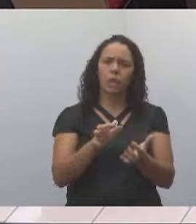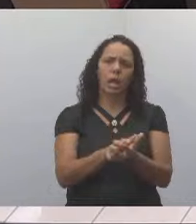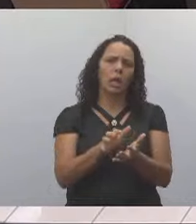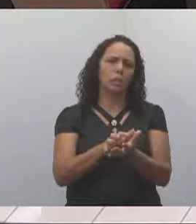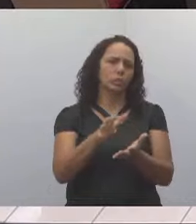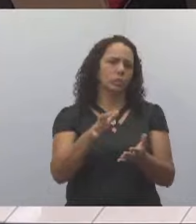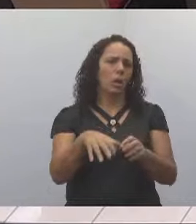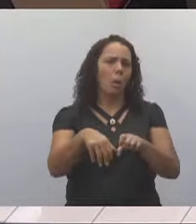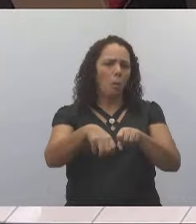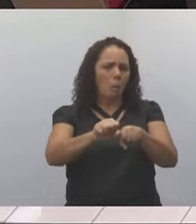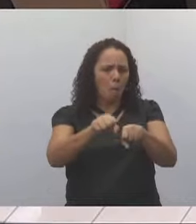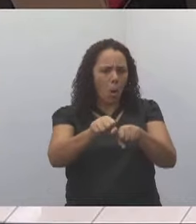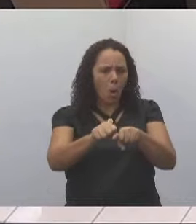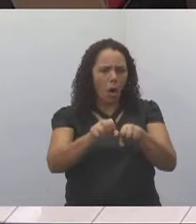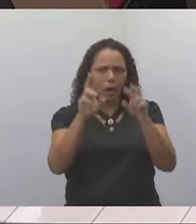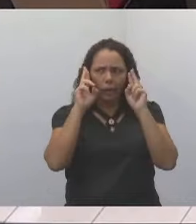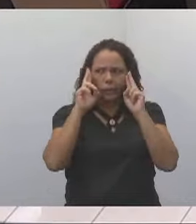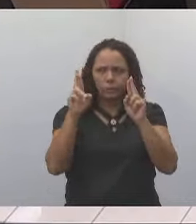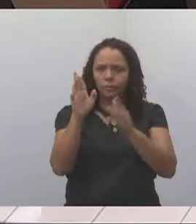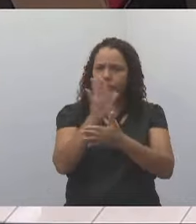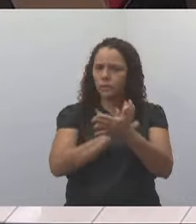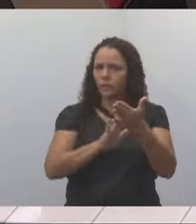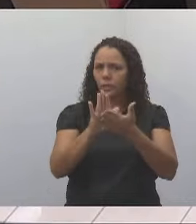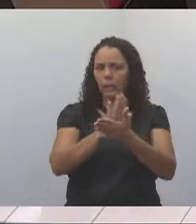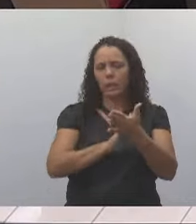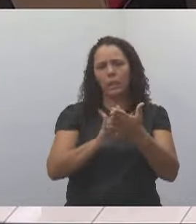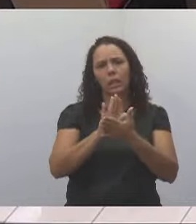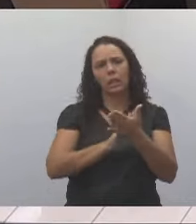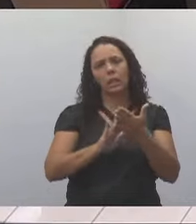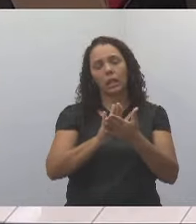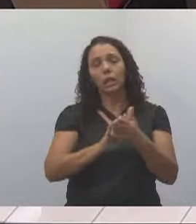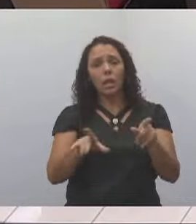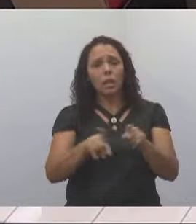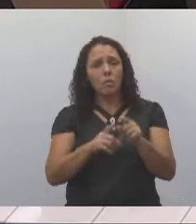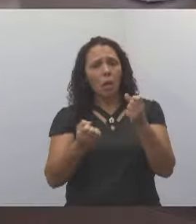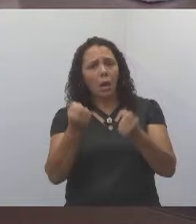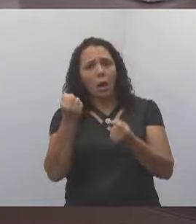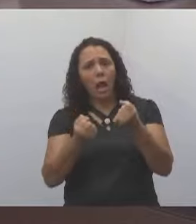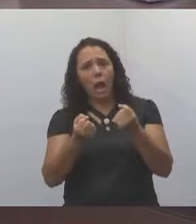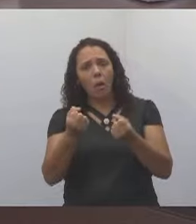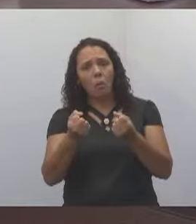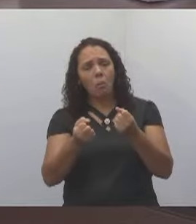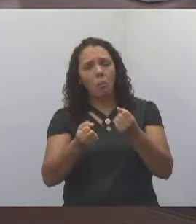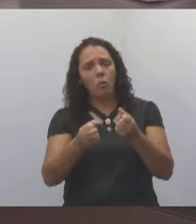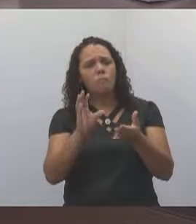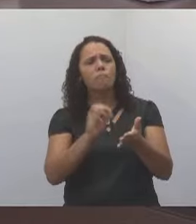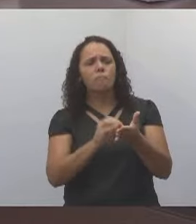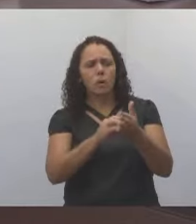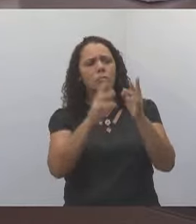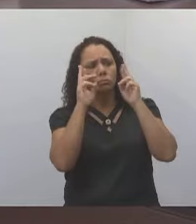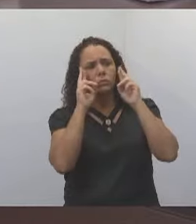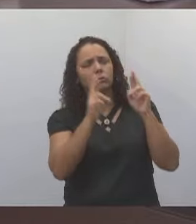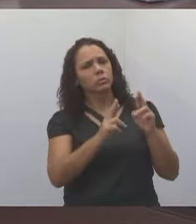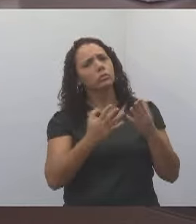respeitam, né? A maioria dos carros, assim como tem carro que também não respeita. Mas tem